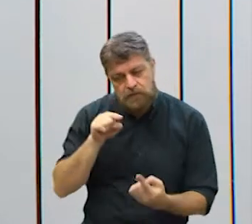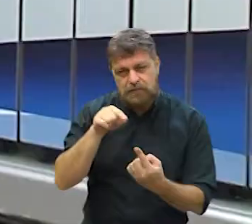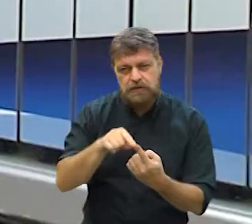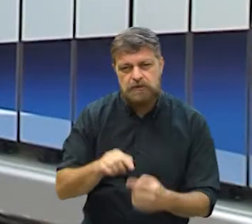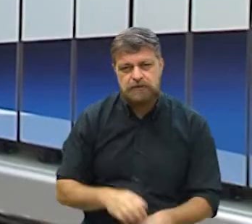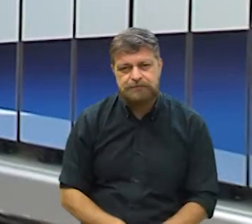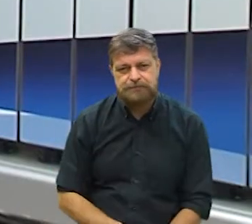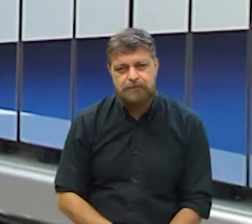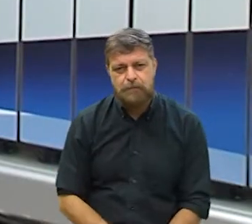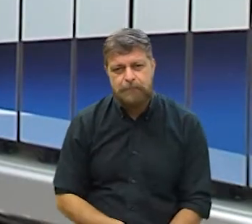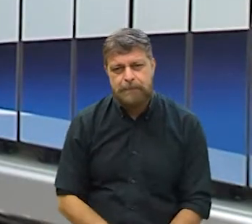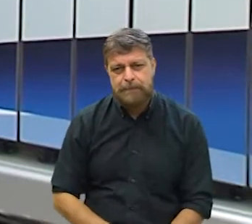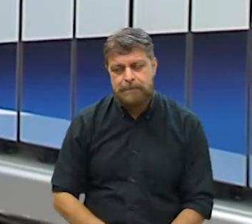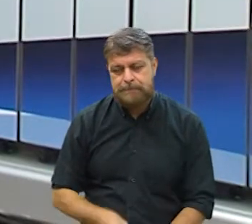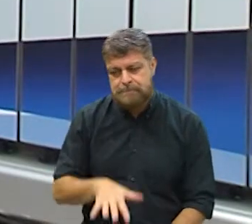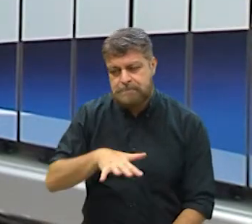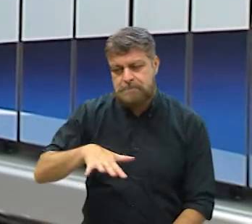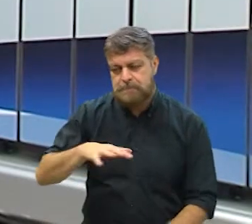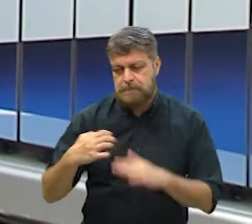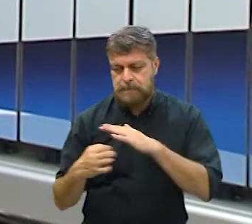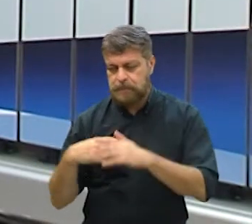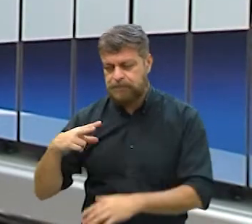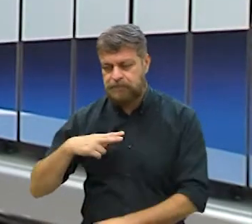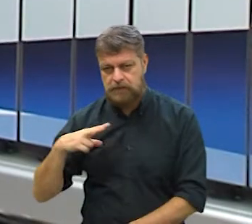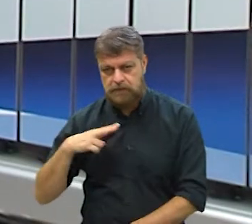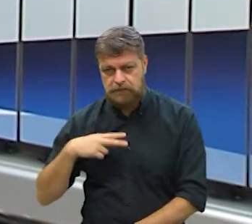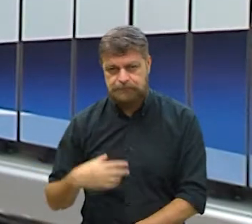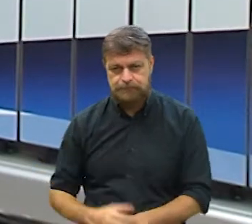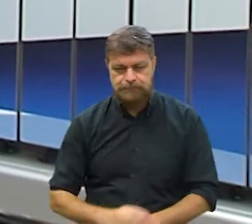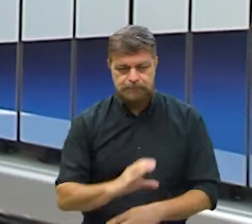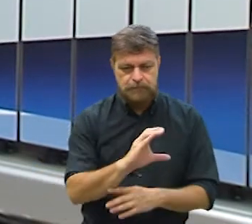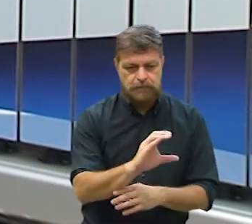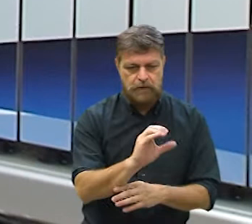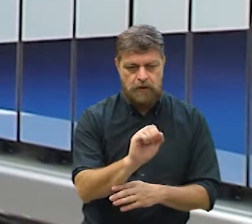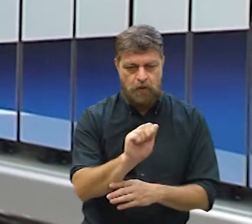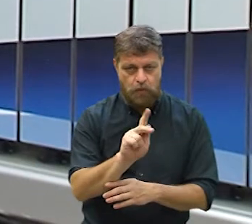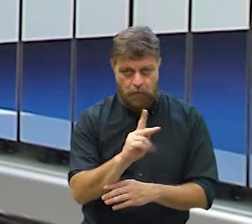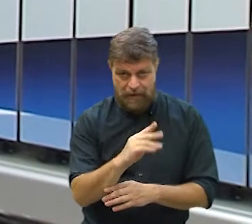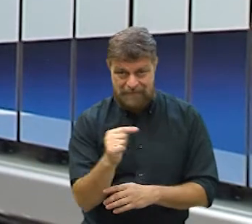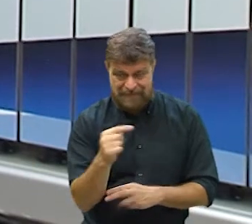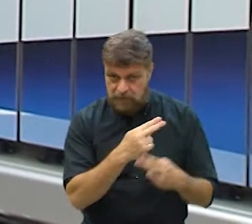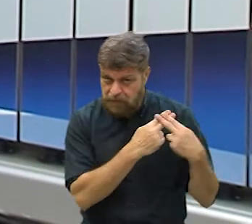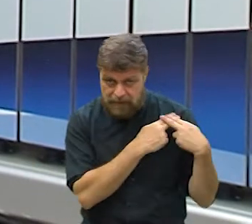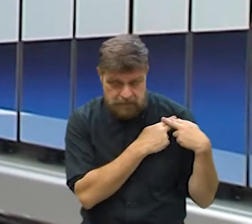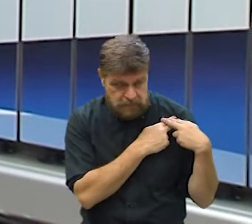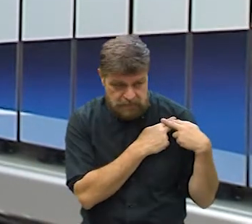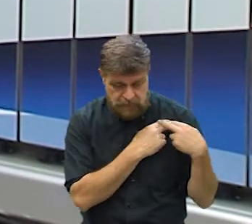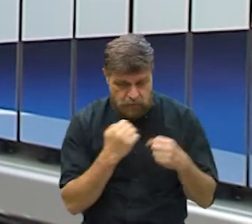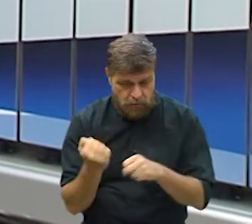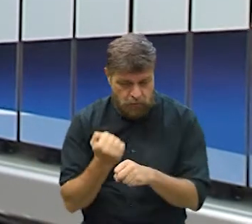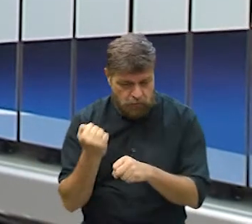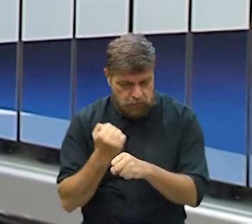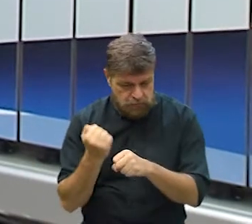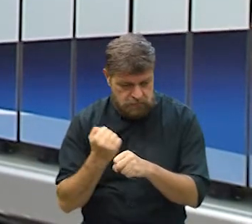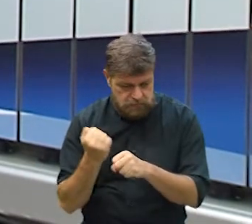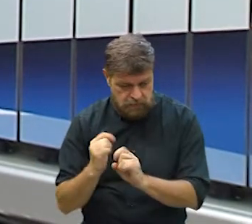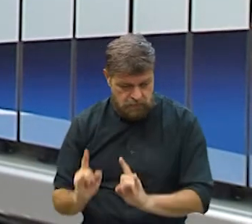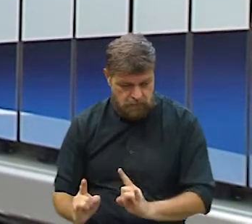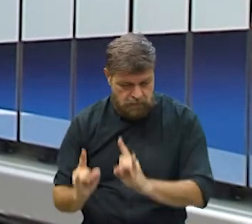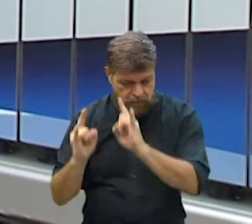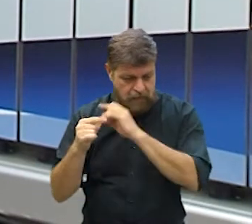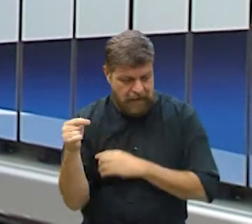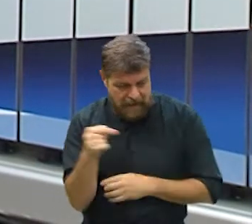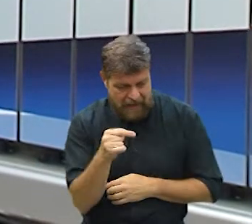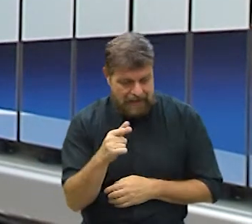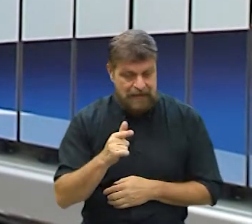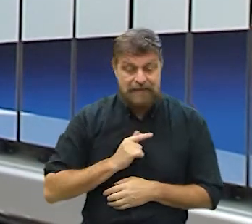sentido. Secretário, eu falei aqui sobre o setor privado. A Coab Campinas, ela não é responsável por construções habitacionais,